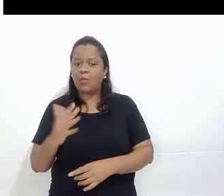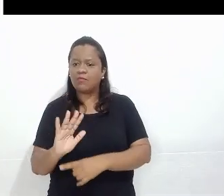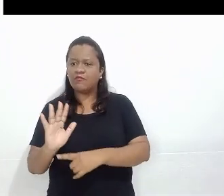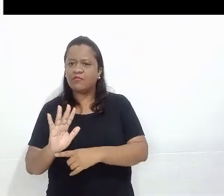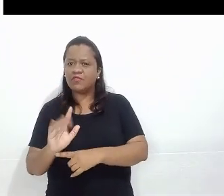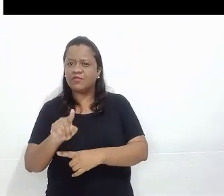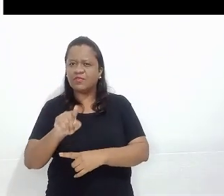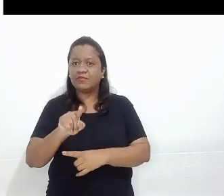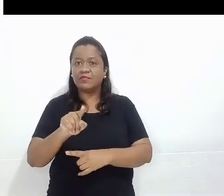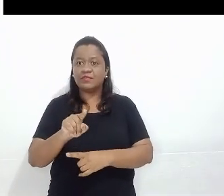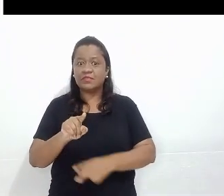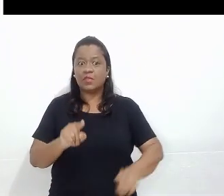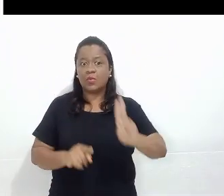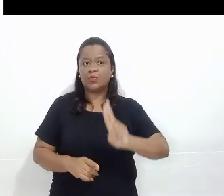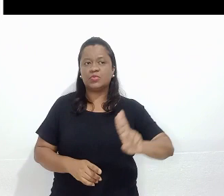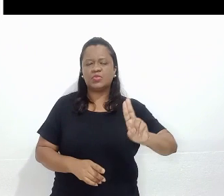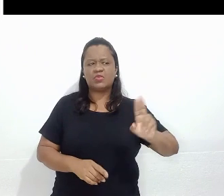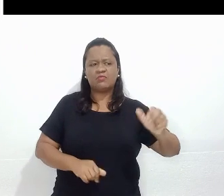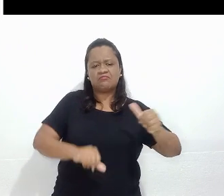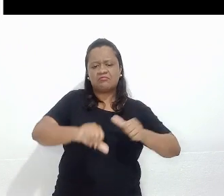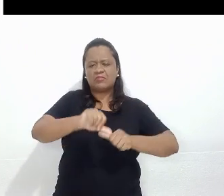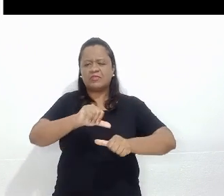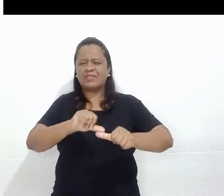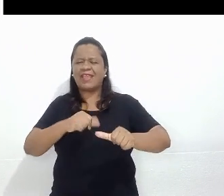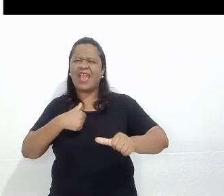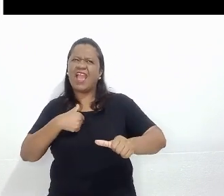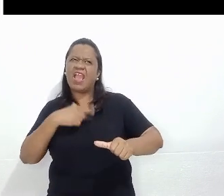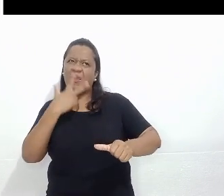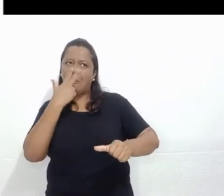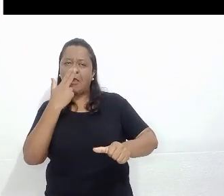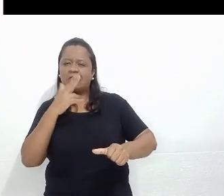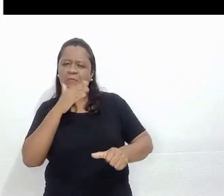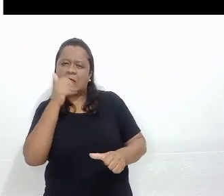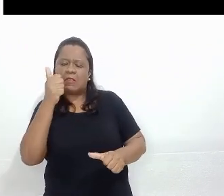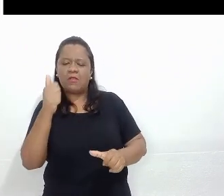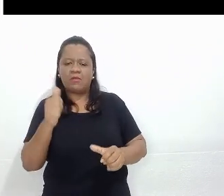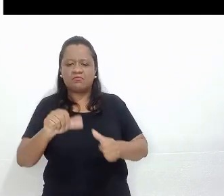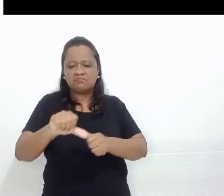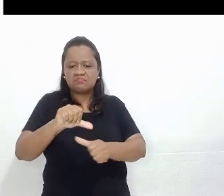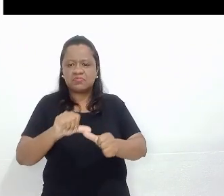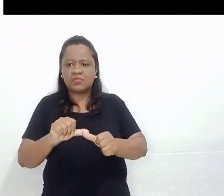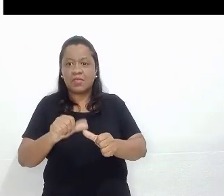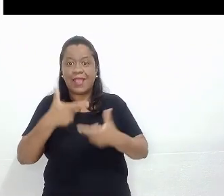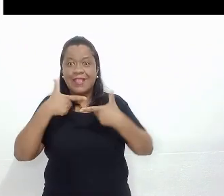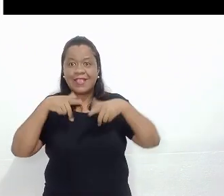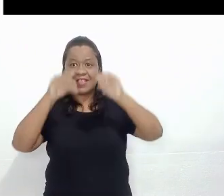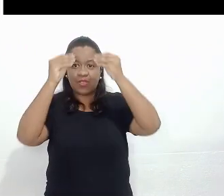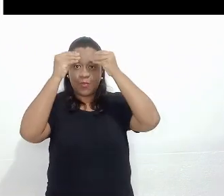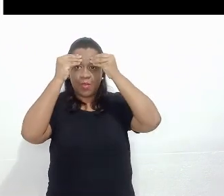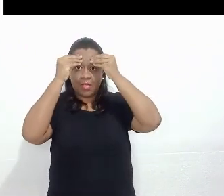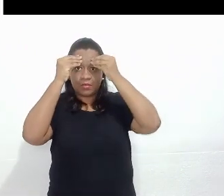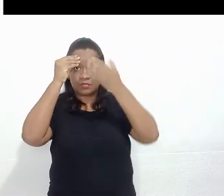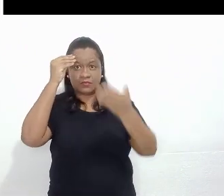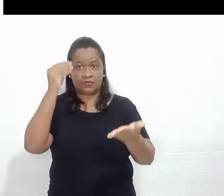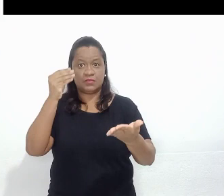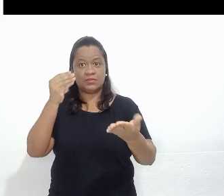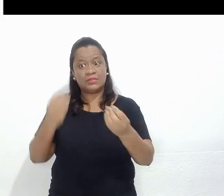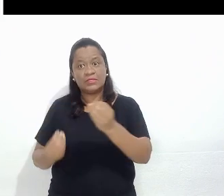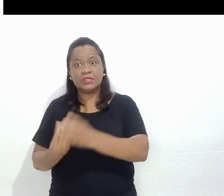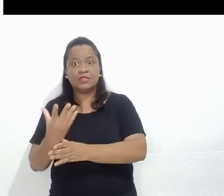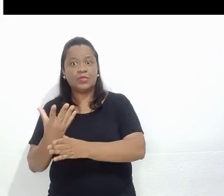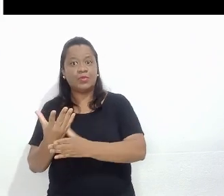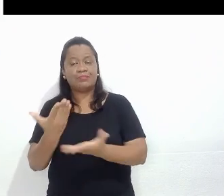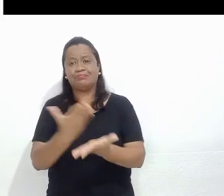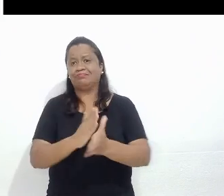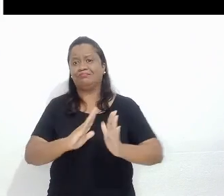modificar, que ele acha que é mais bonitinho de um jeito e acabar com aquela linguagem que você criou. Então, um bom diretor de